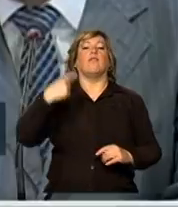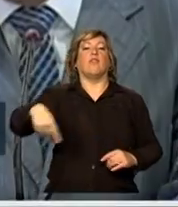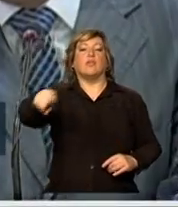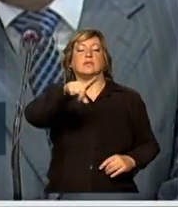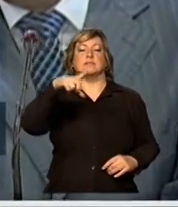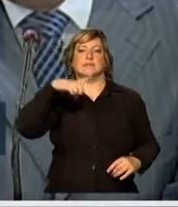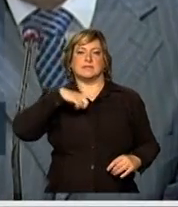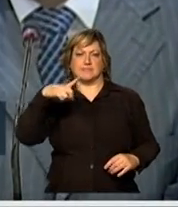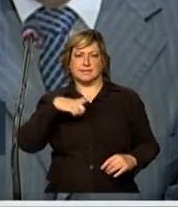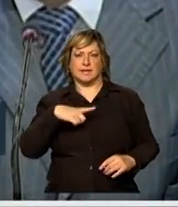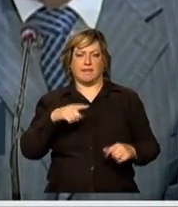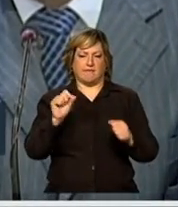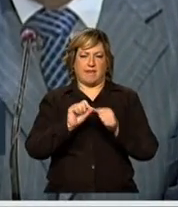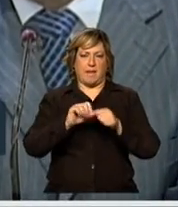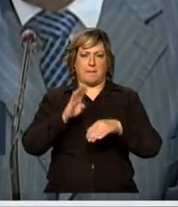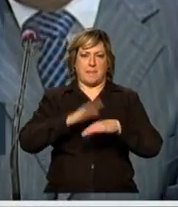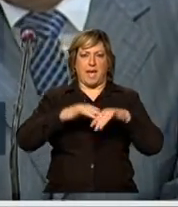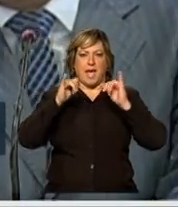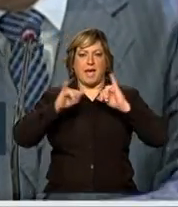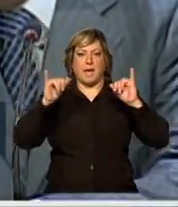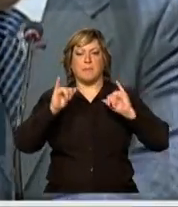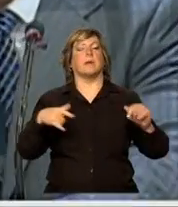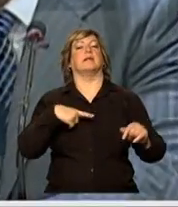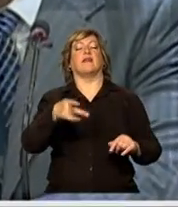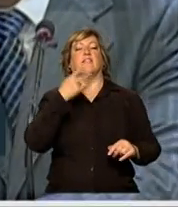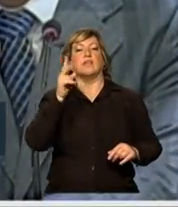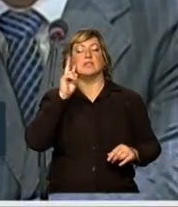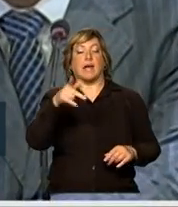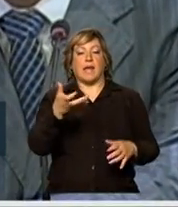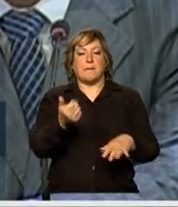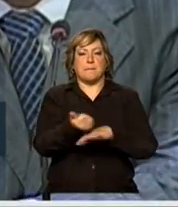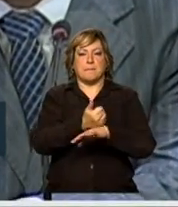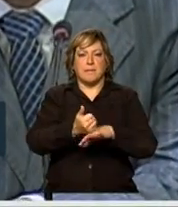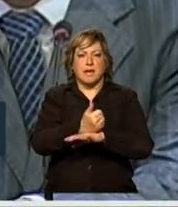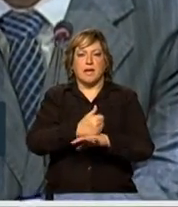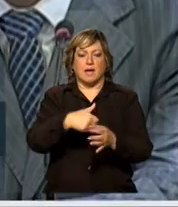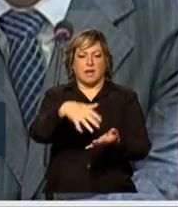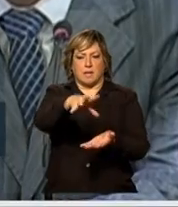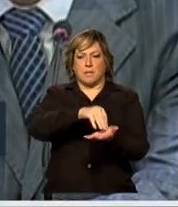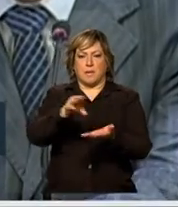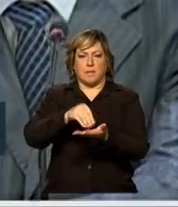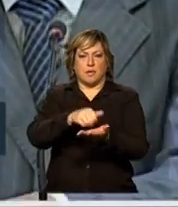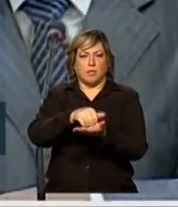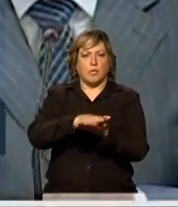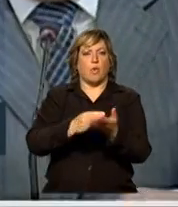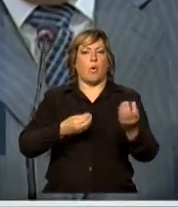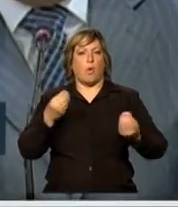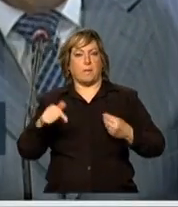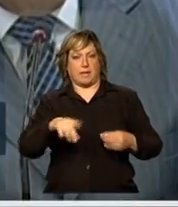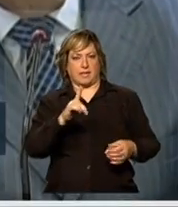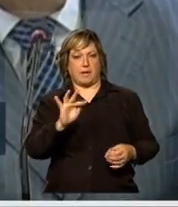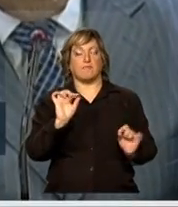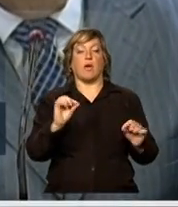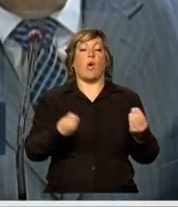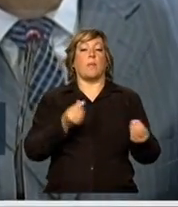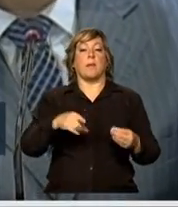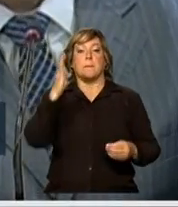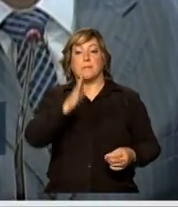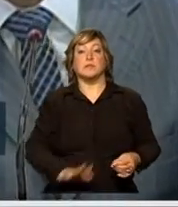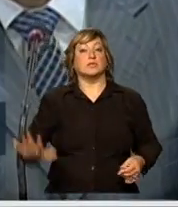Rafael, comentou que ele quer aprimorar a notificação aqui no DF. E a nível de Brasil, qual que é o maior